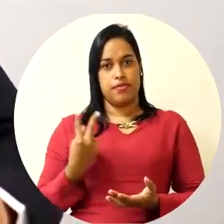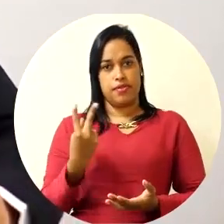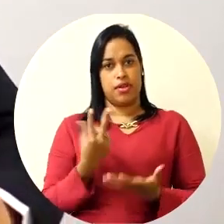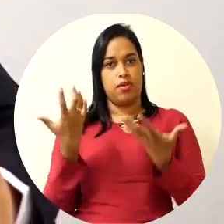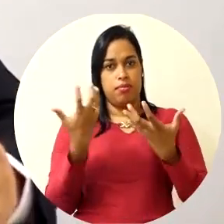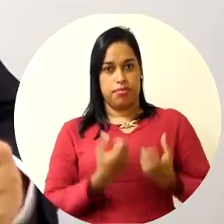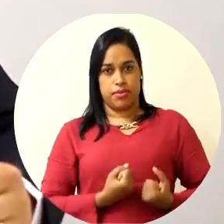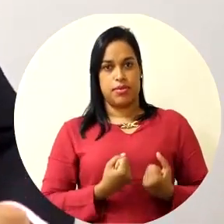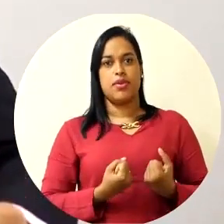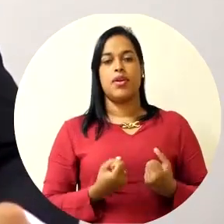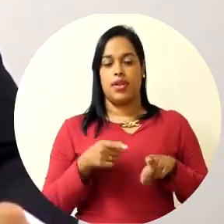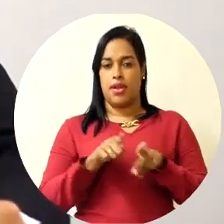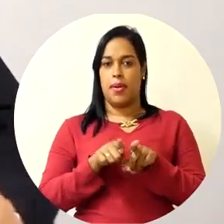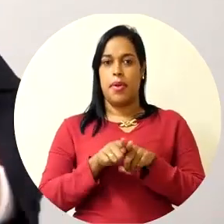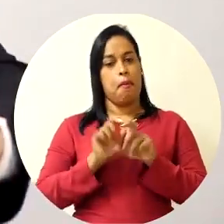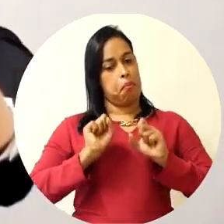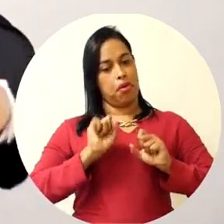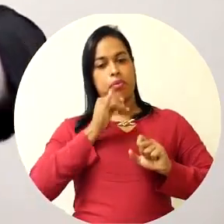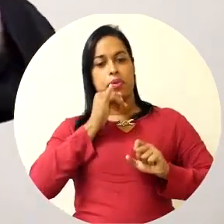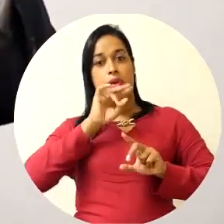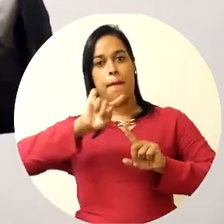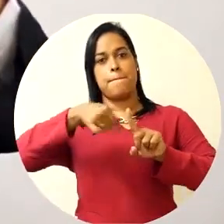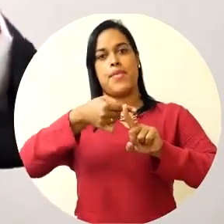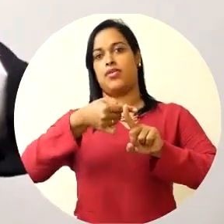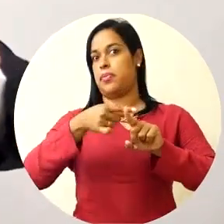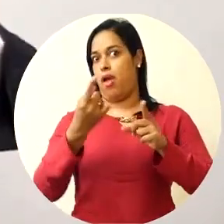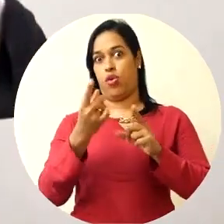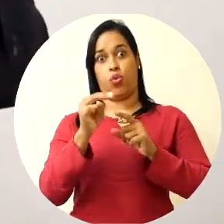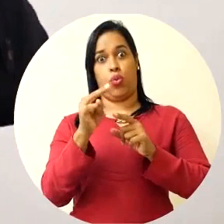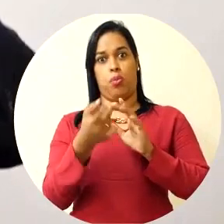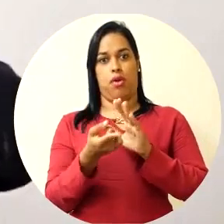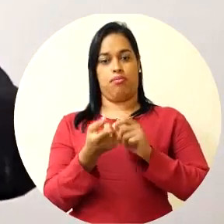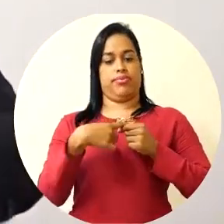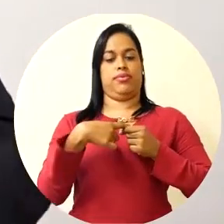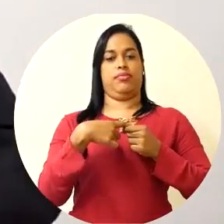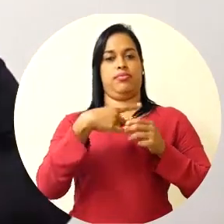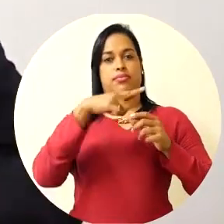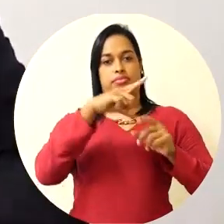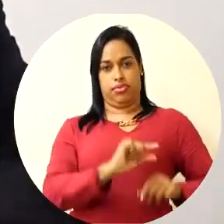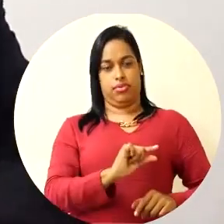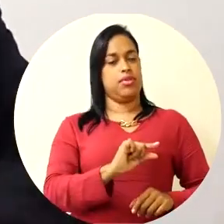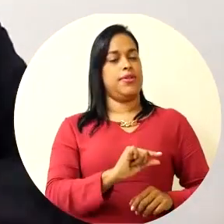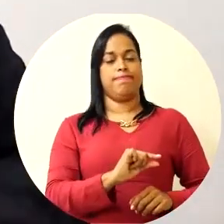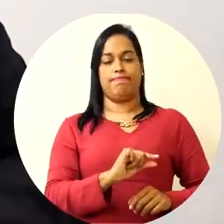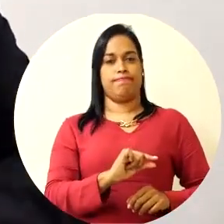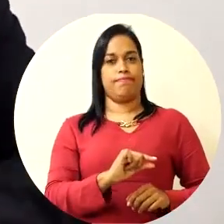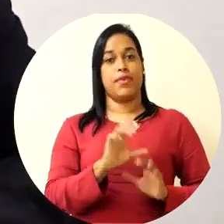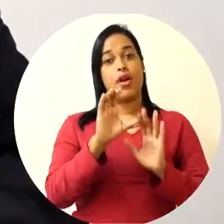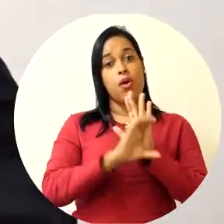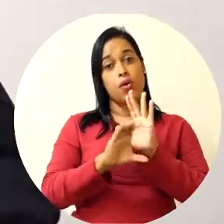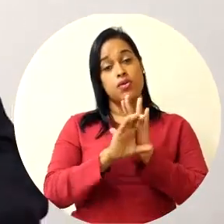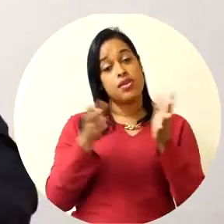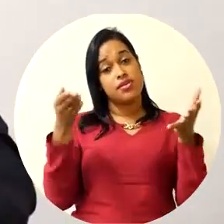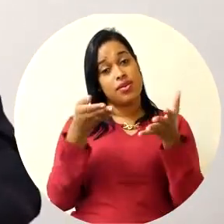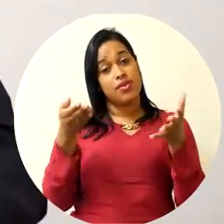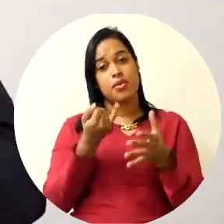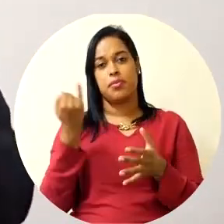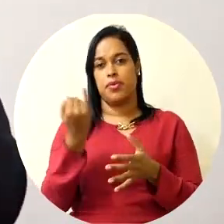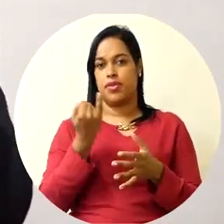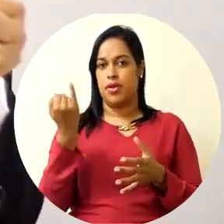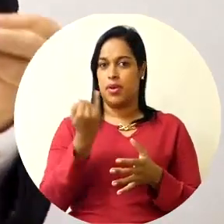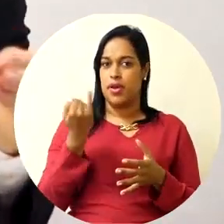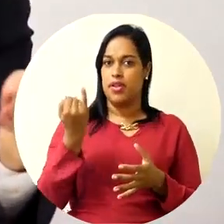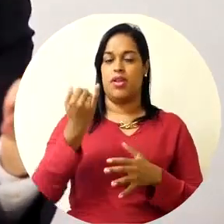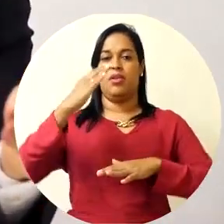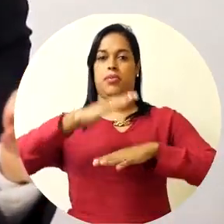com aquele valor aquisitivo e pode até aumentar, mas nunca retroceder. Agora vamos falar de conceitos